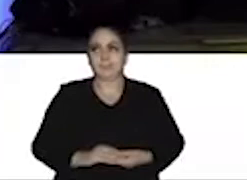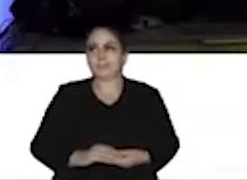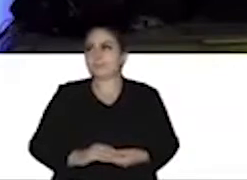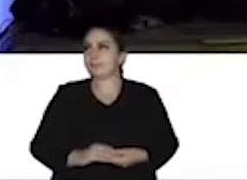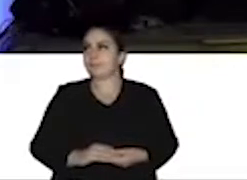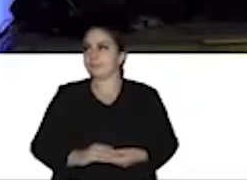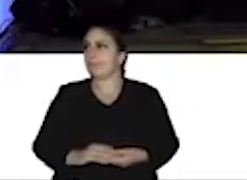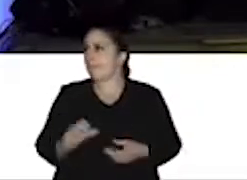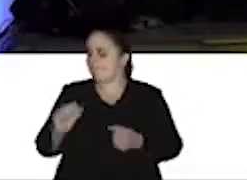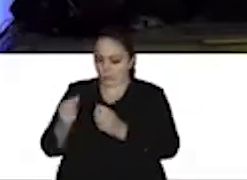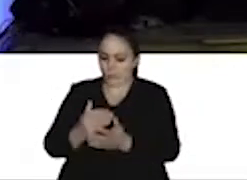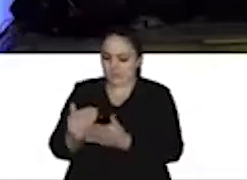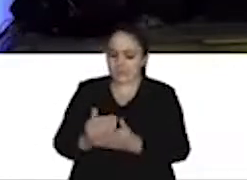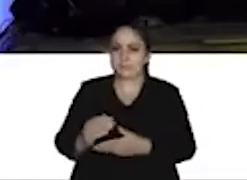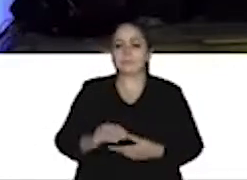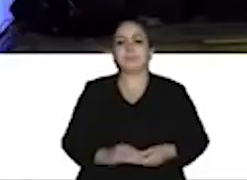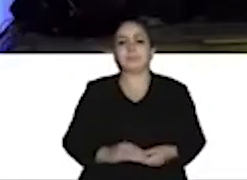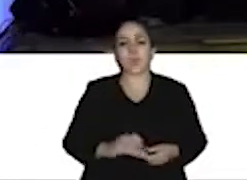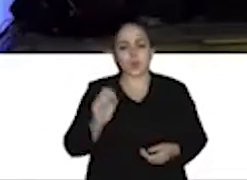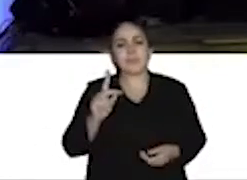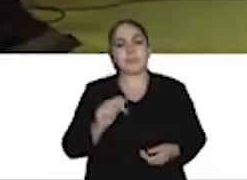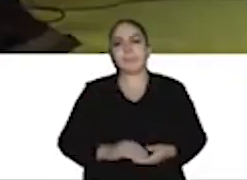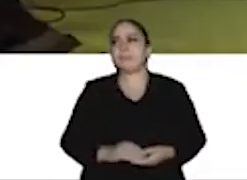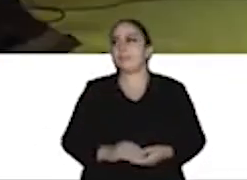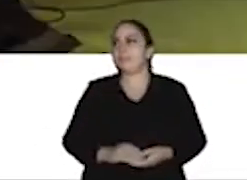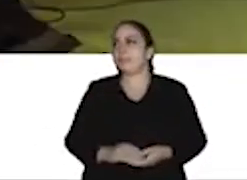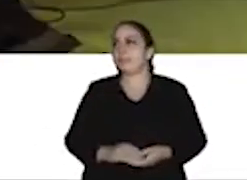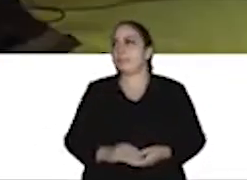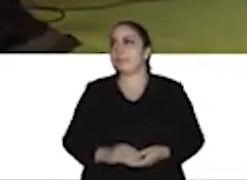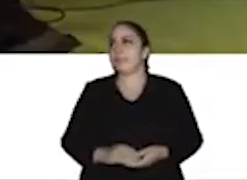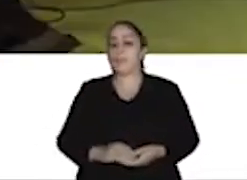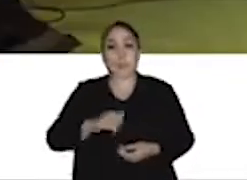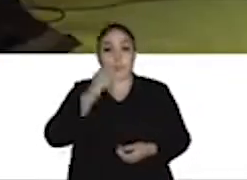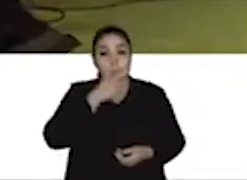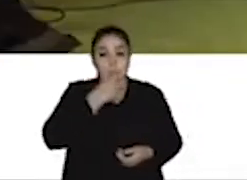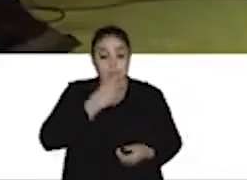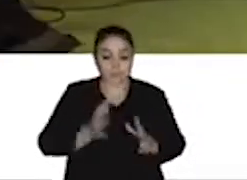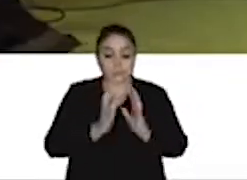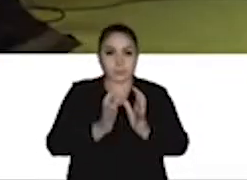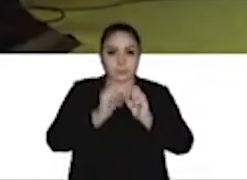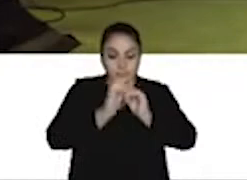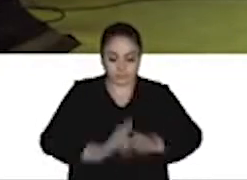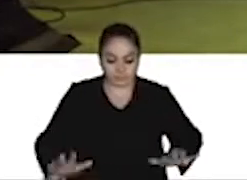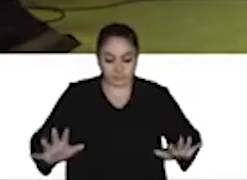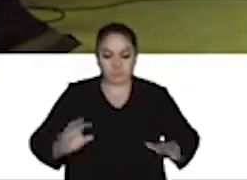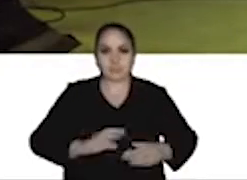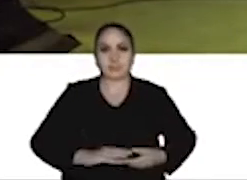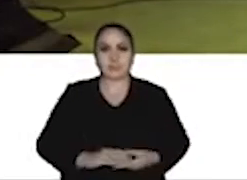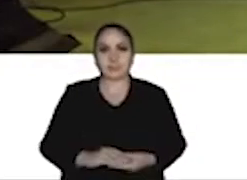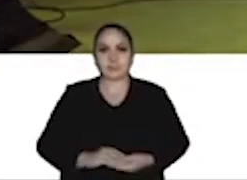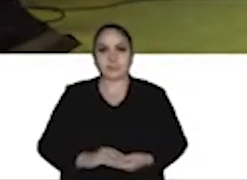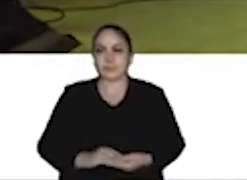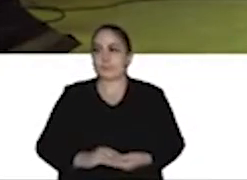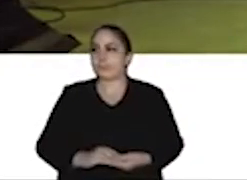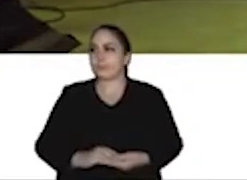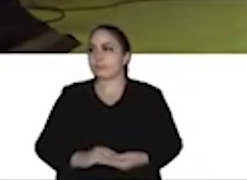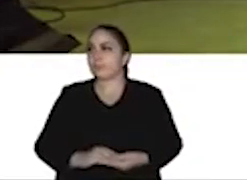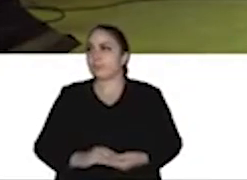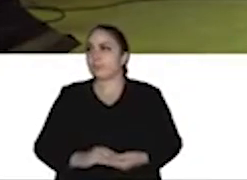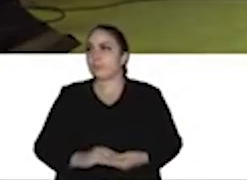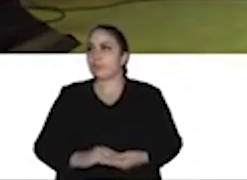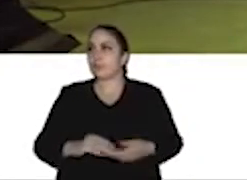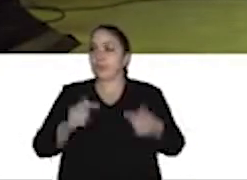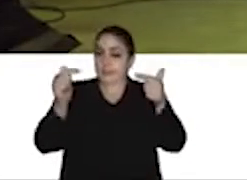Pode começar. Pode começar, então, vamos lá. Bom, então, senhores, Guessa Natava, foi...